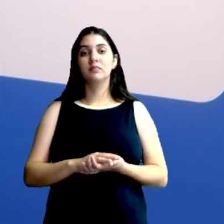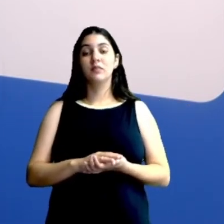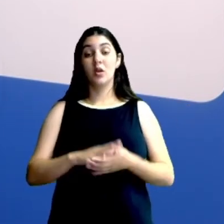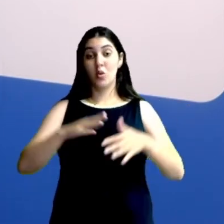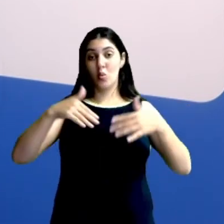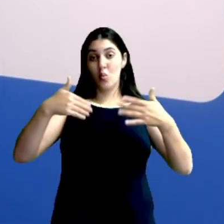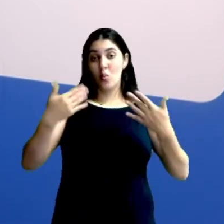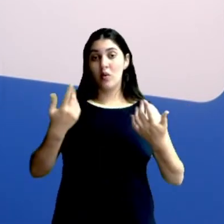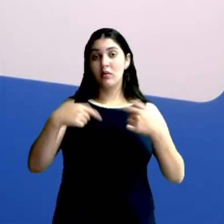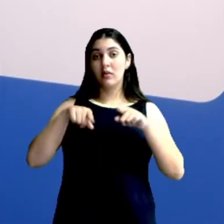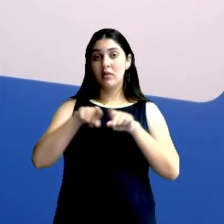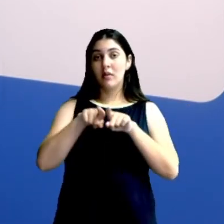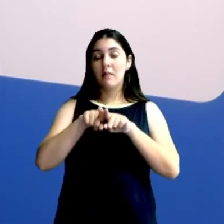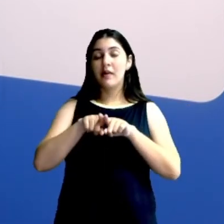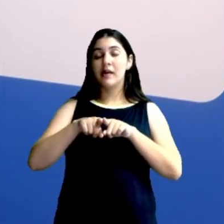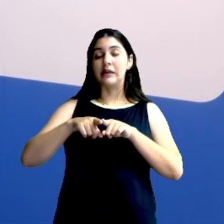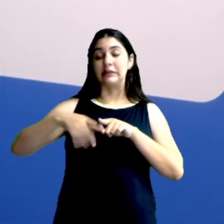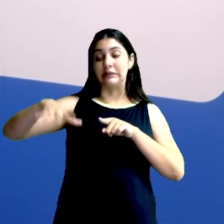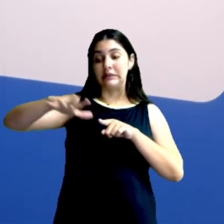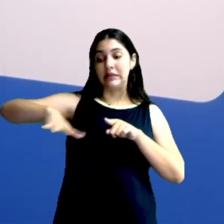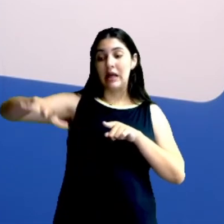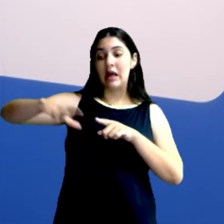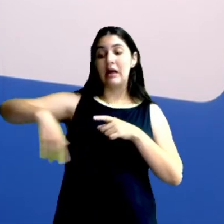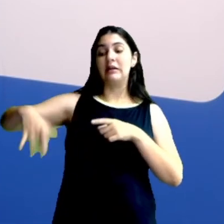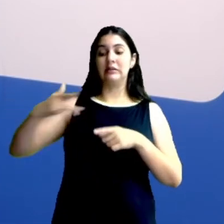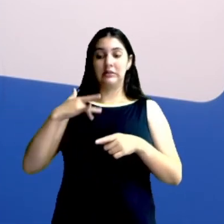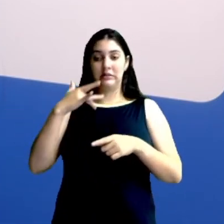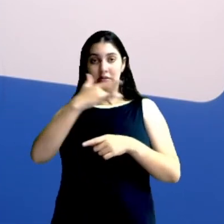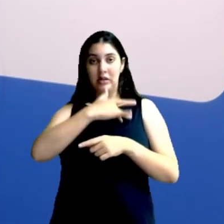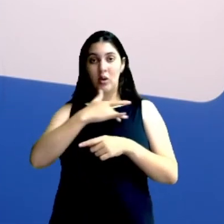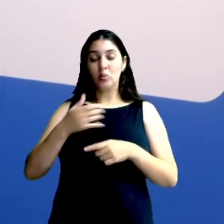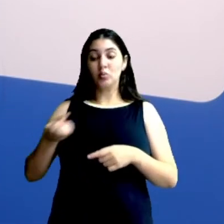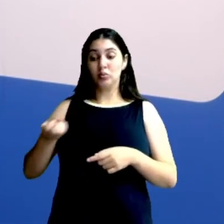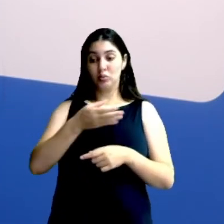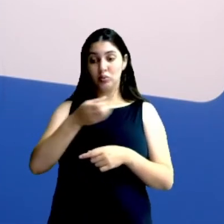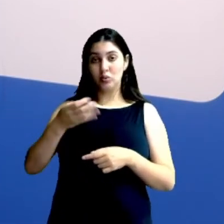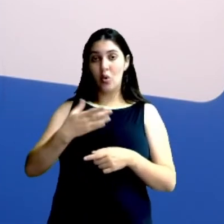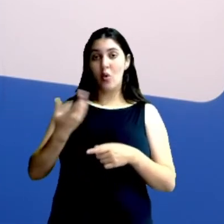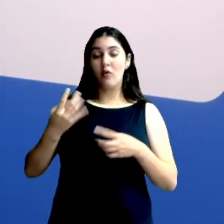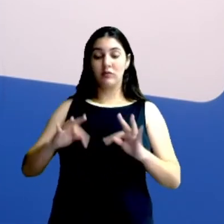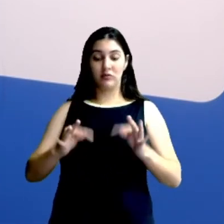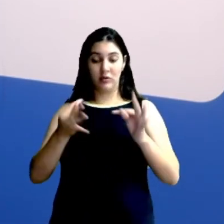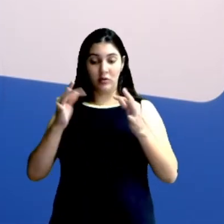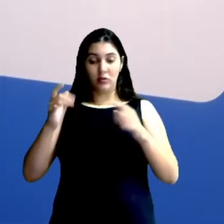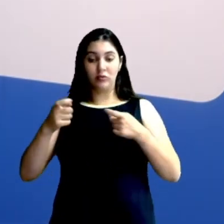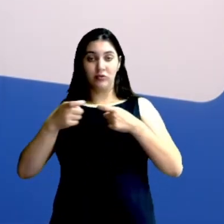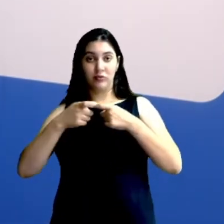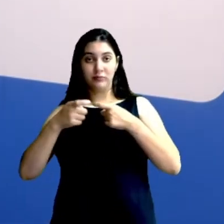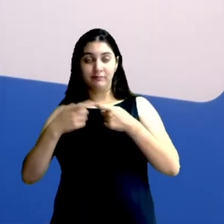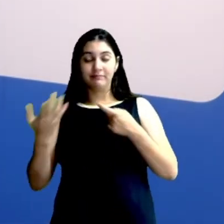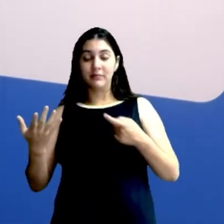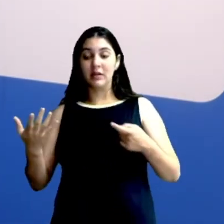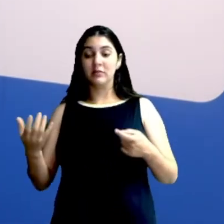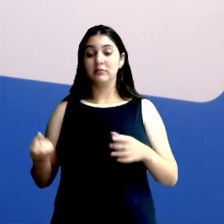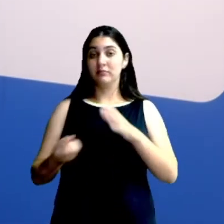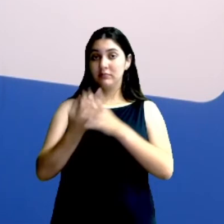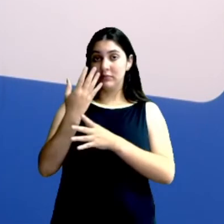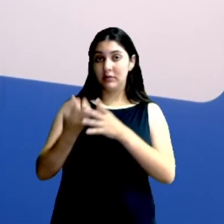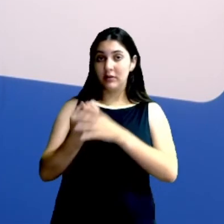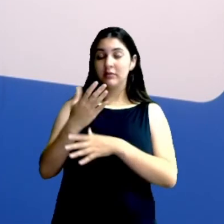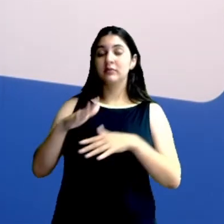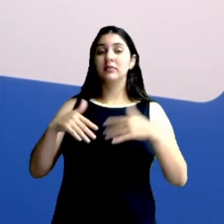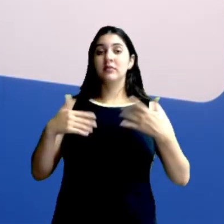os equipamentos médicos também são, novos equipamentos médicos são criados,